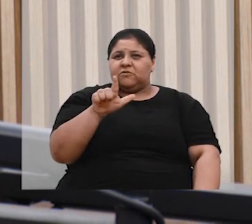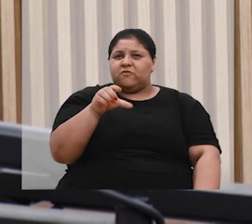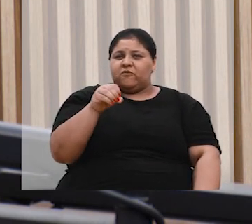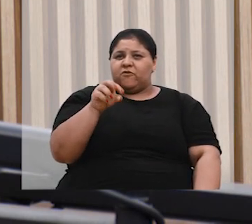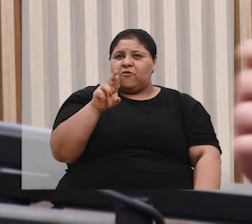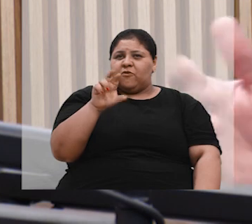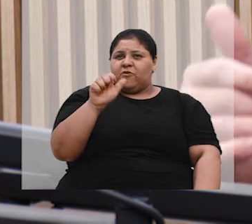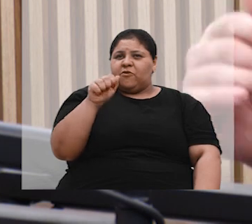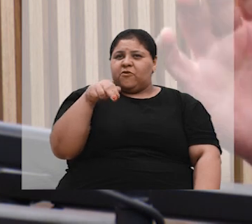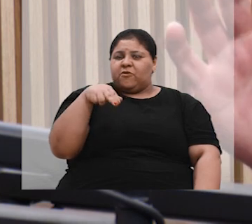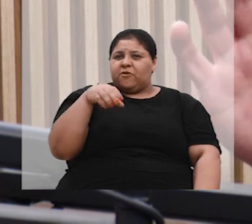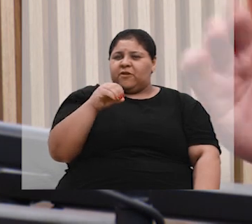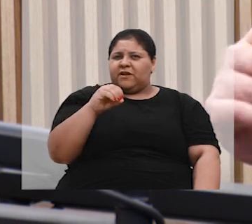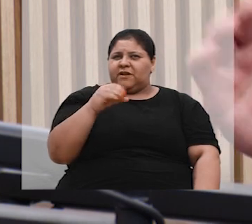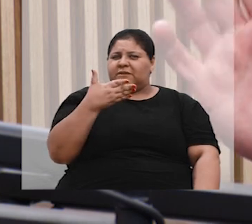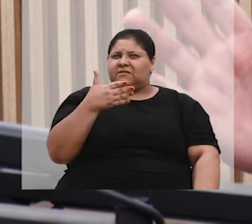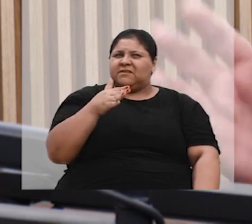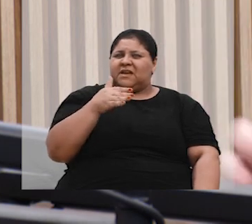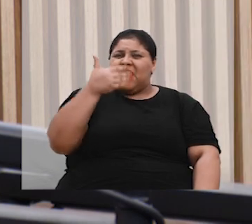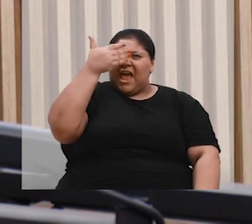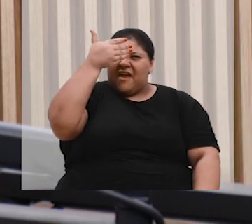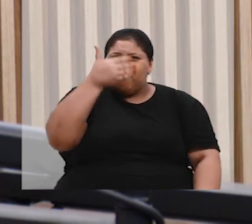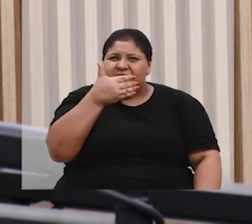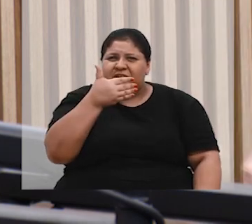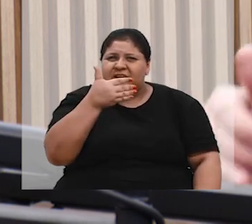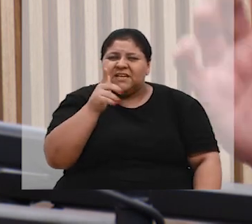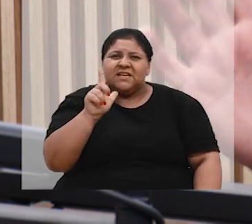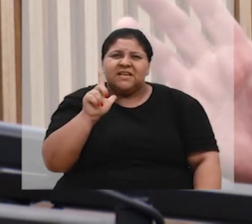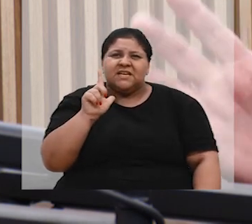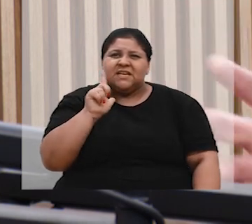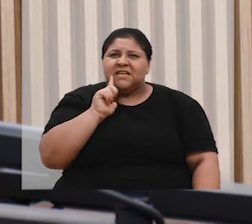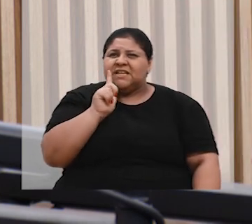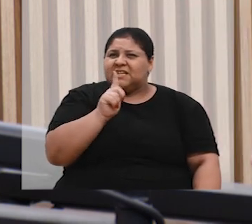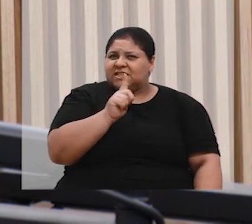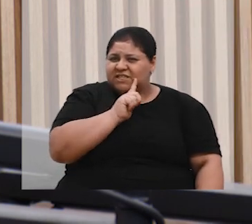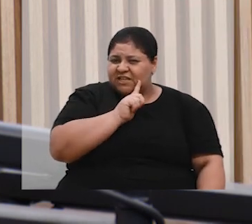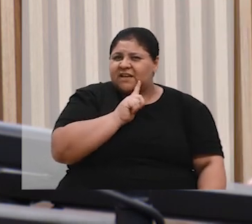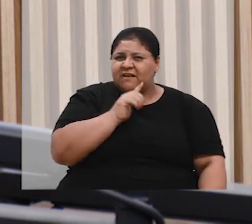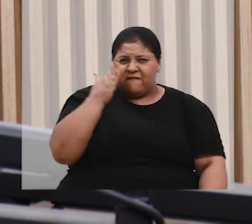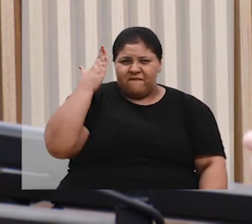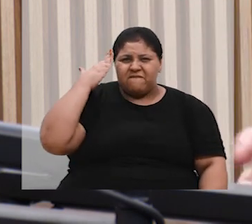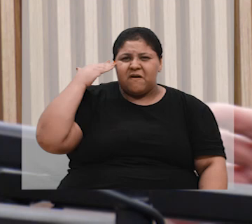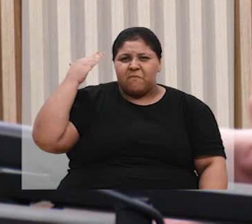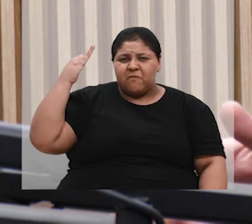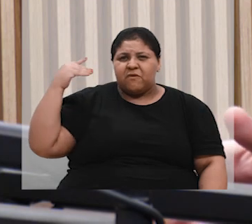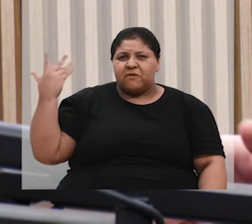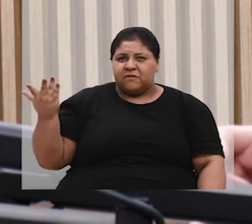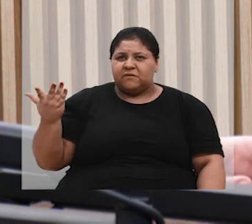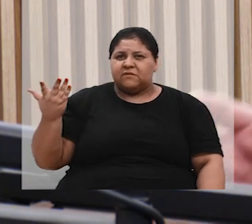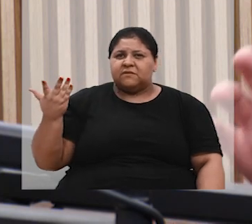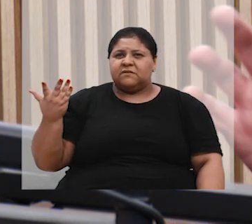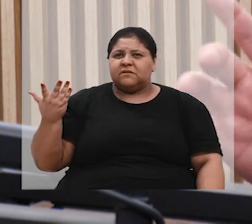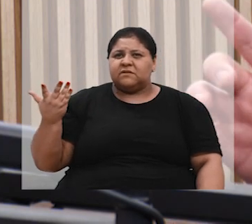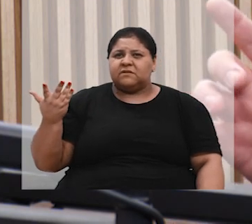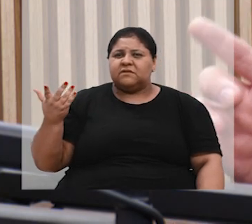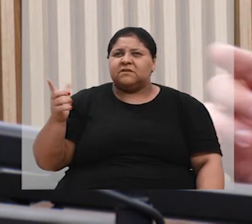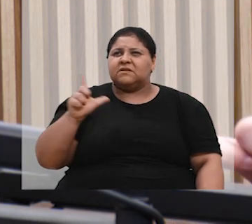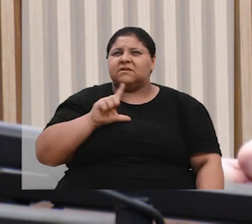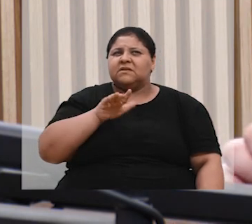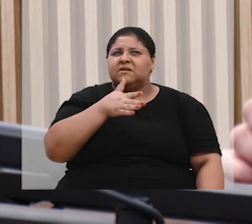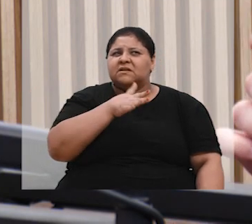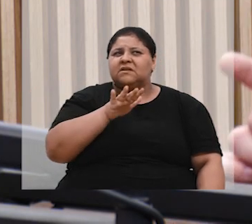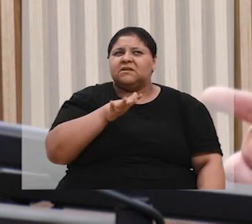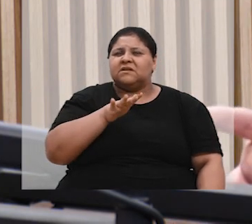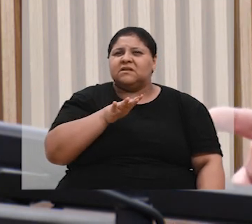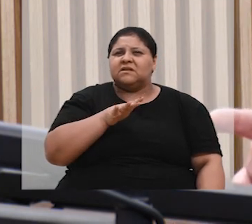Sinimbu, em frente a uma lancheria essas lancherias de fast food famosa, né? É o edifício Mundo-Socorro. Ali nós ficávamos, se eu não